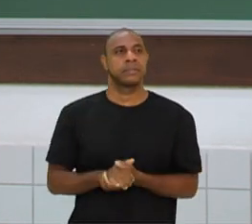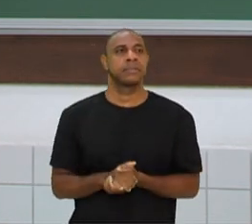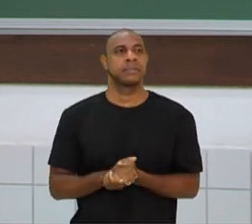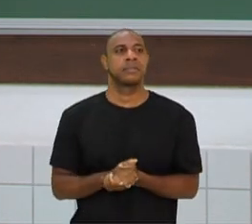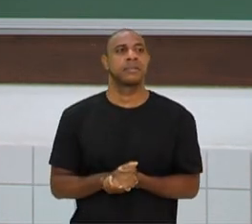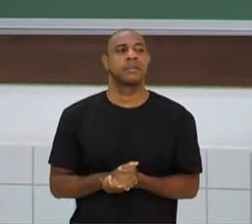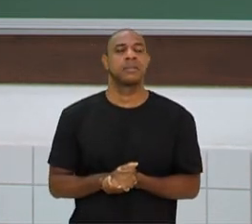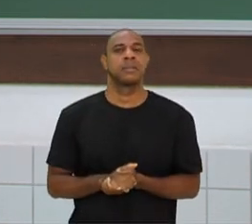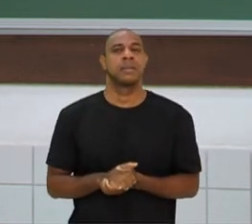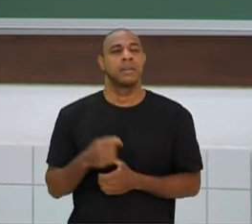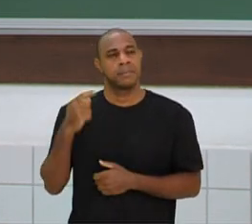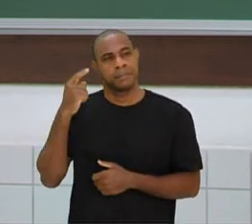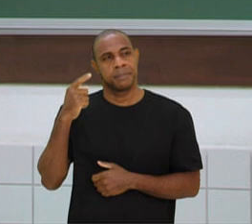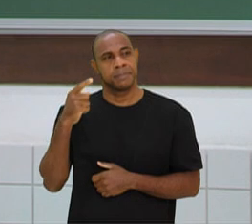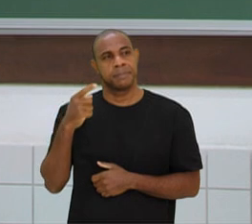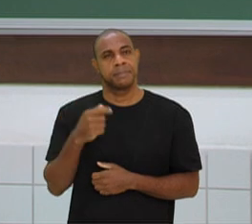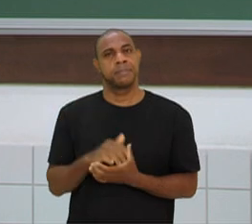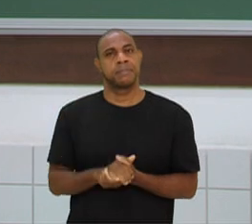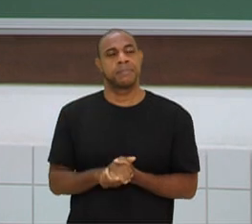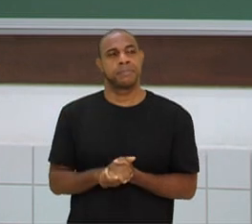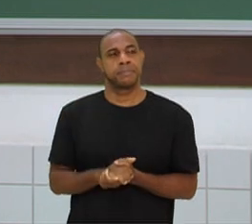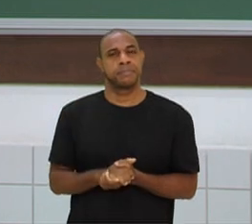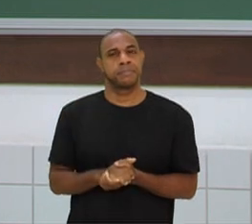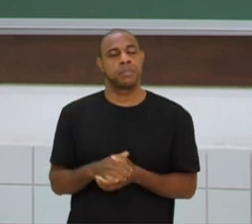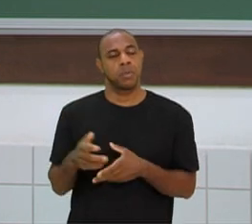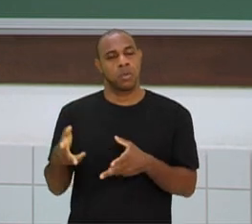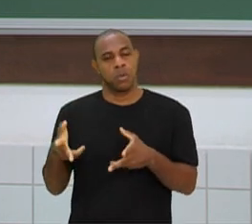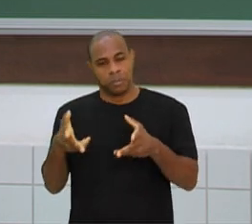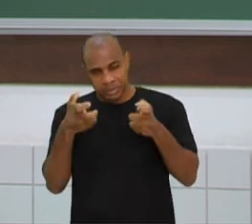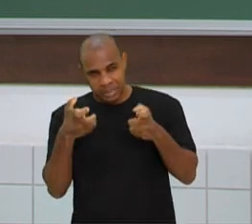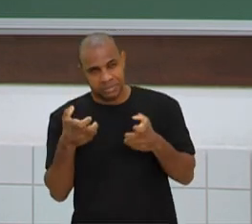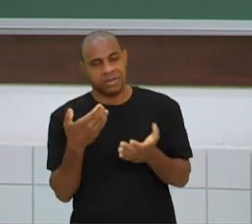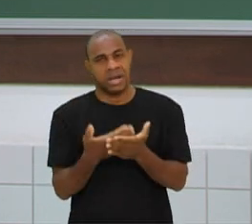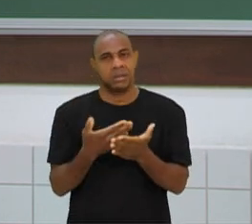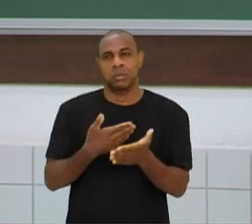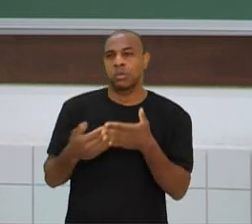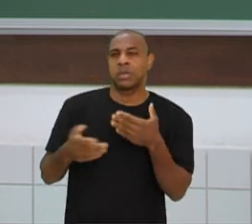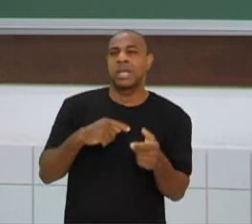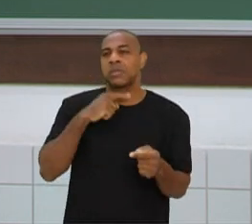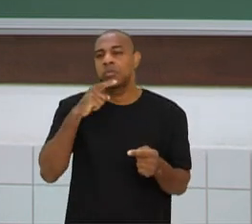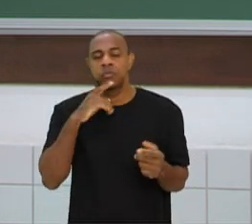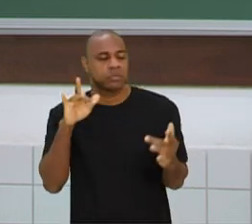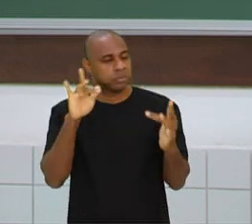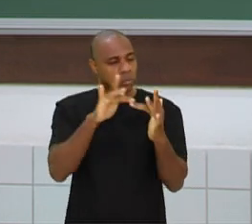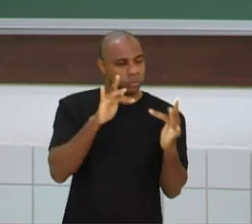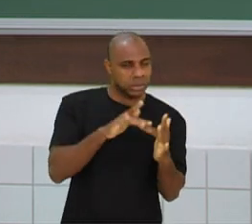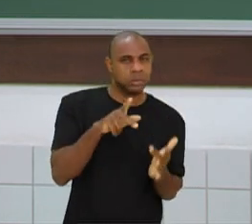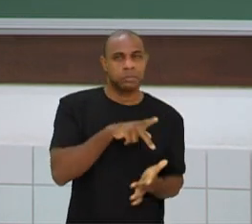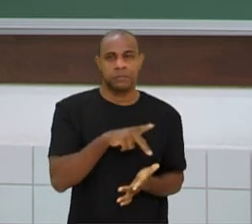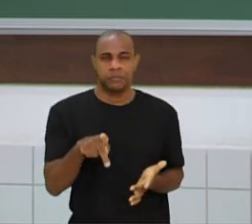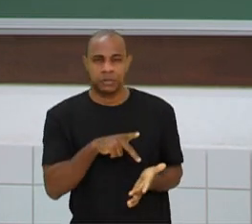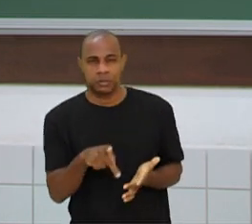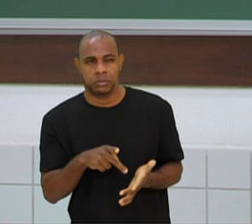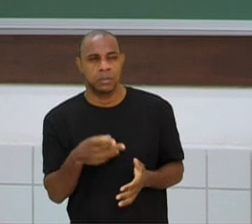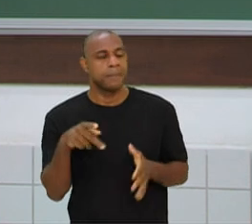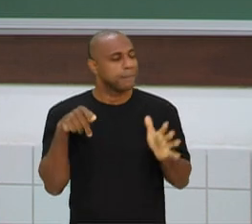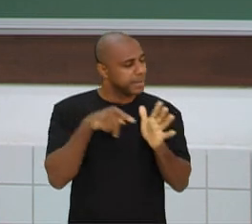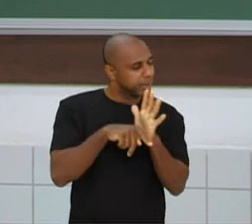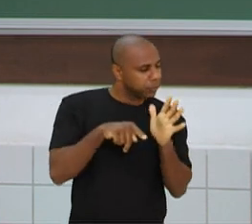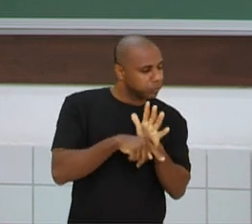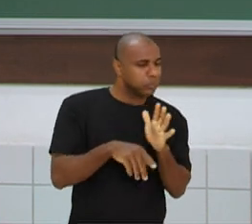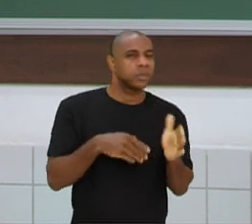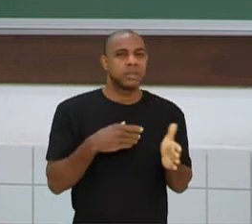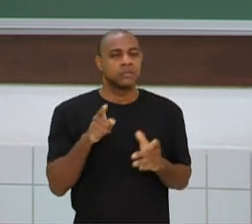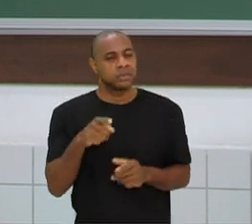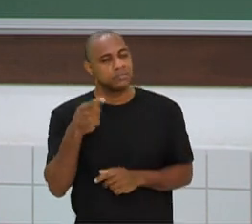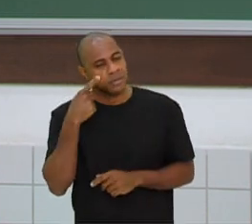Galera, peço para vocês, observem a aula, na dúvida, entre em contato com o seu professor, questione, que vocês